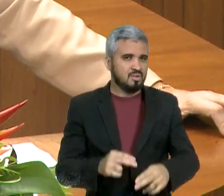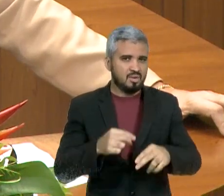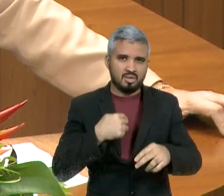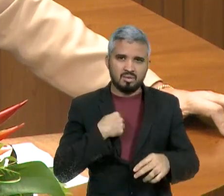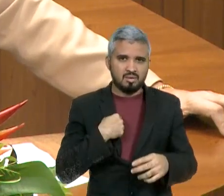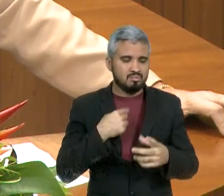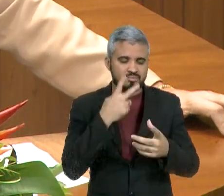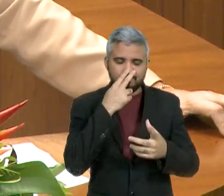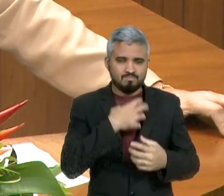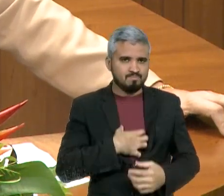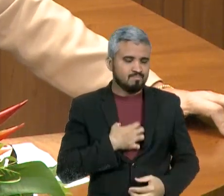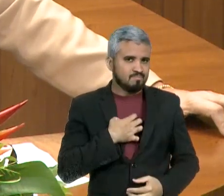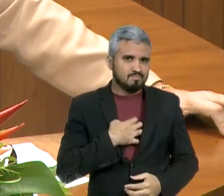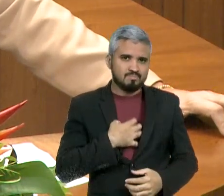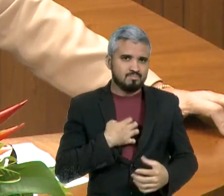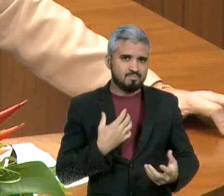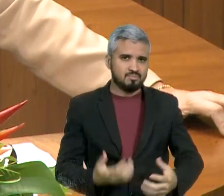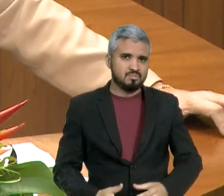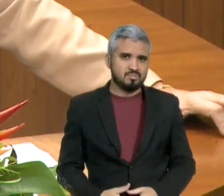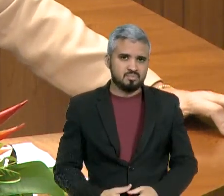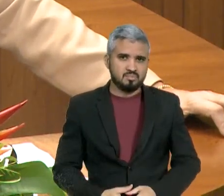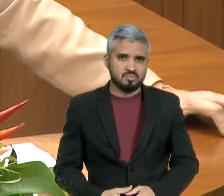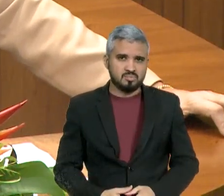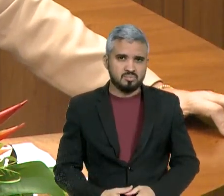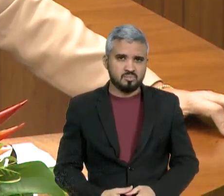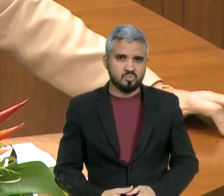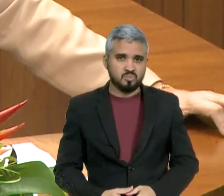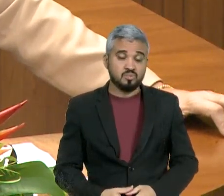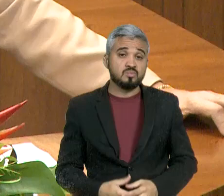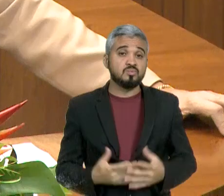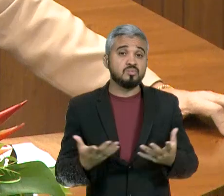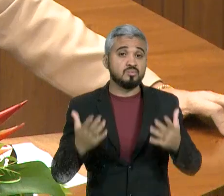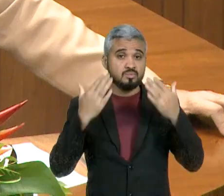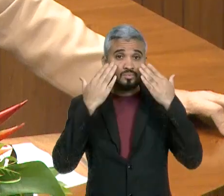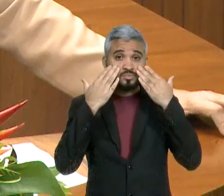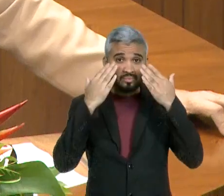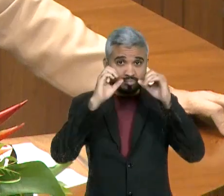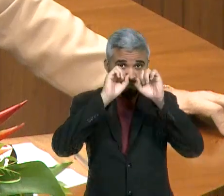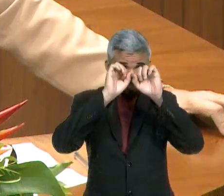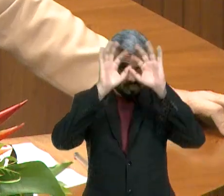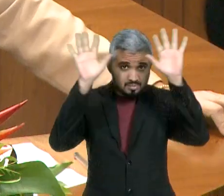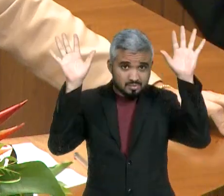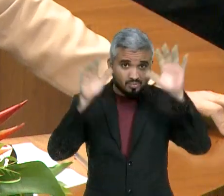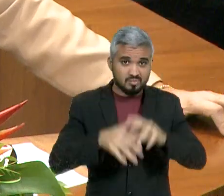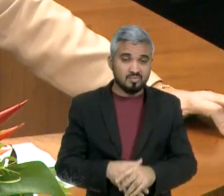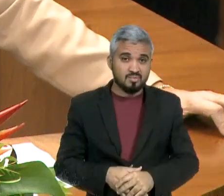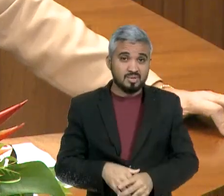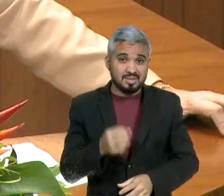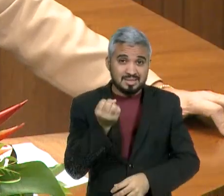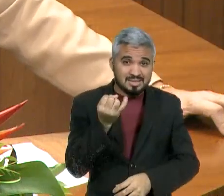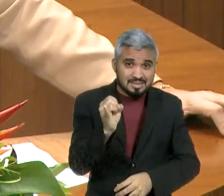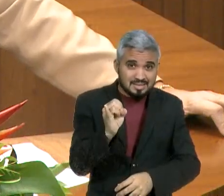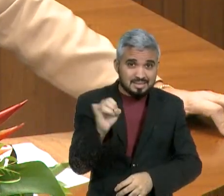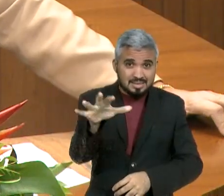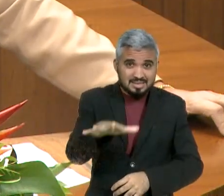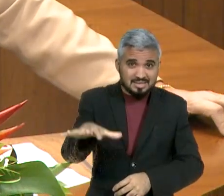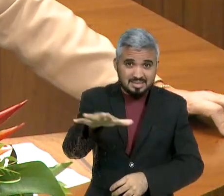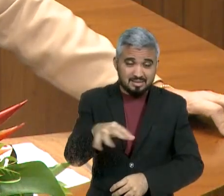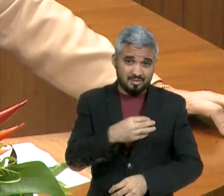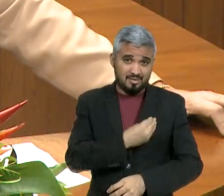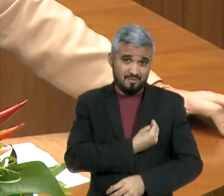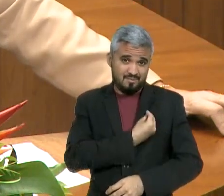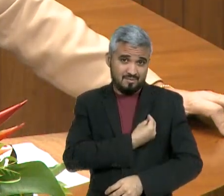indignação. E de forma mais clara ainda, eu quero dizer, quem vive no pecado não